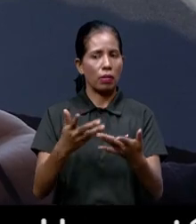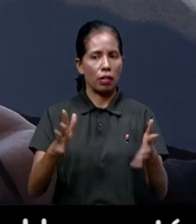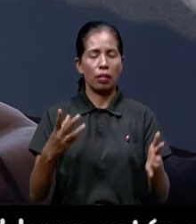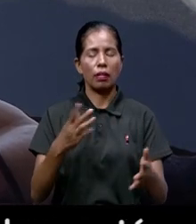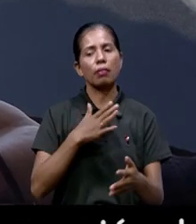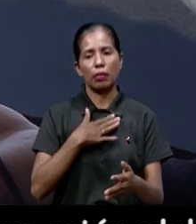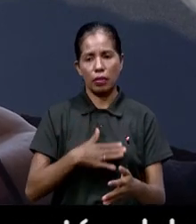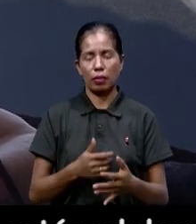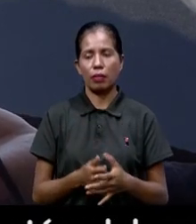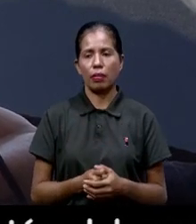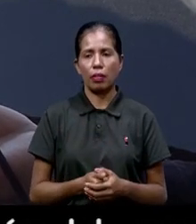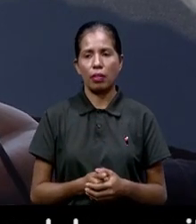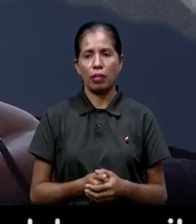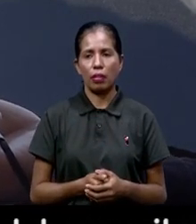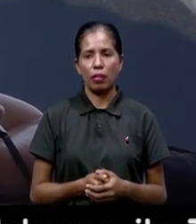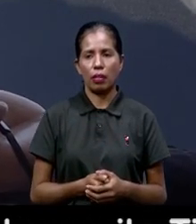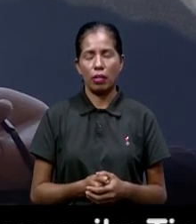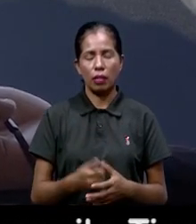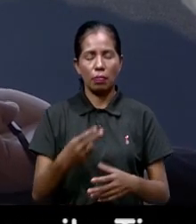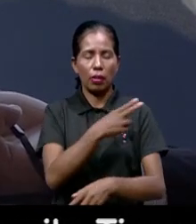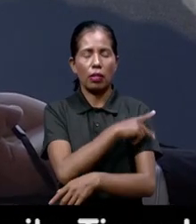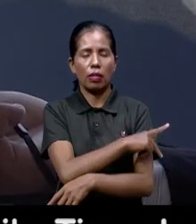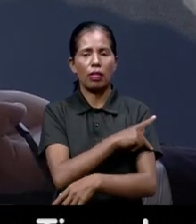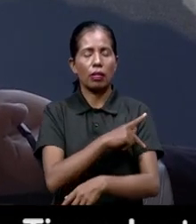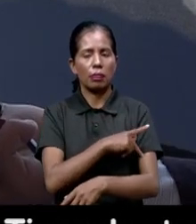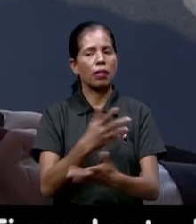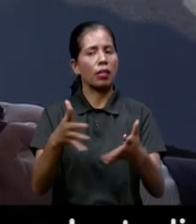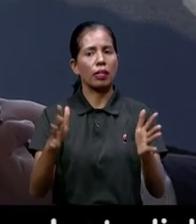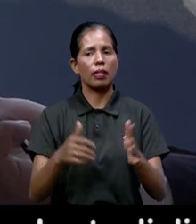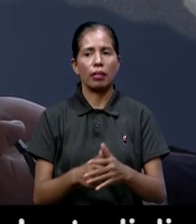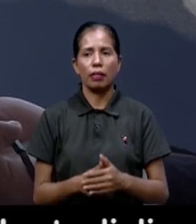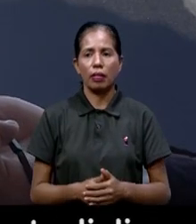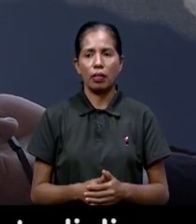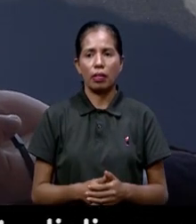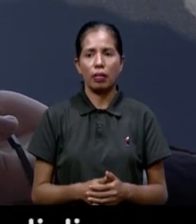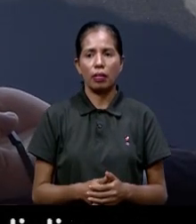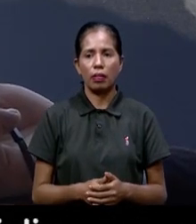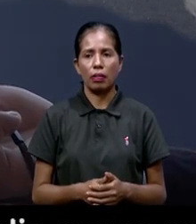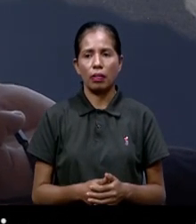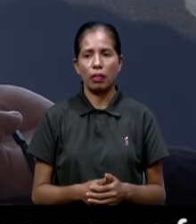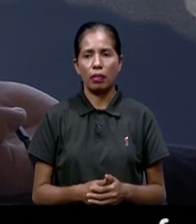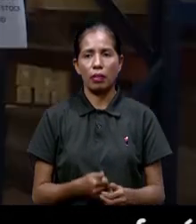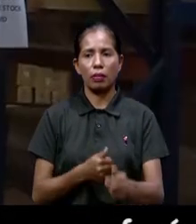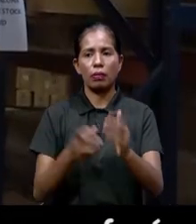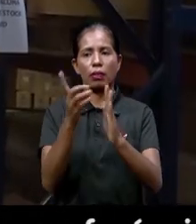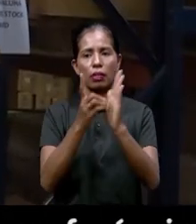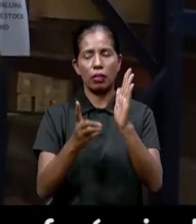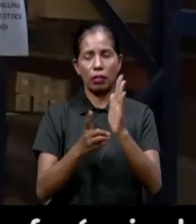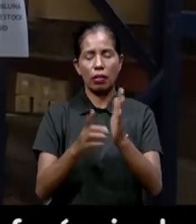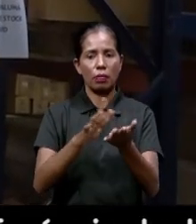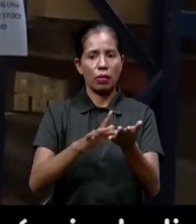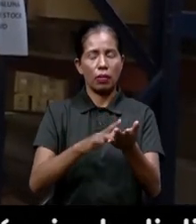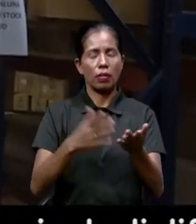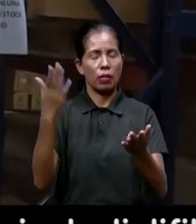sih. Baik apotek maklahiatan, neng pasien sih. Tuir daru saya moruk nebe tama ona